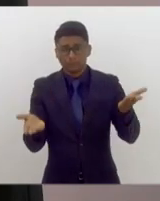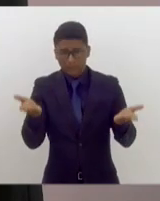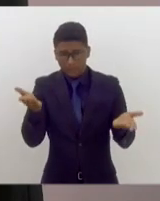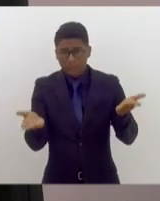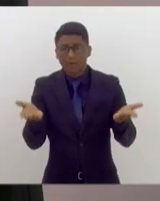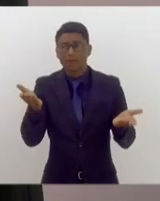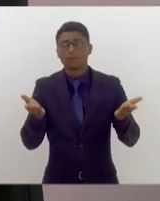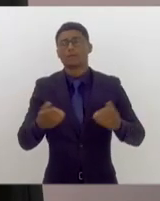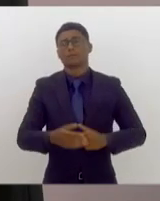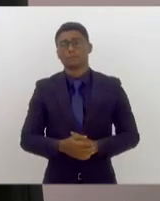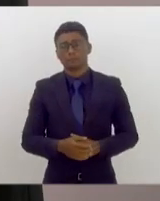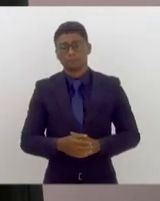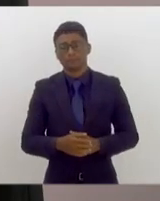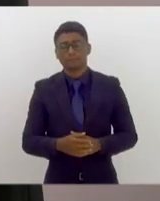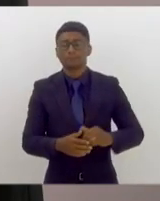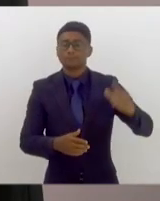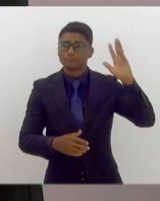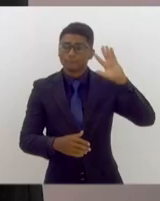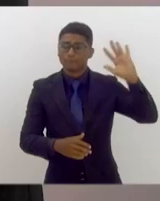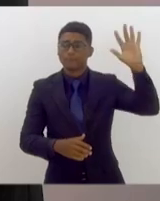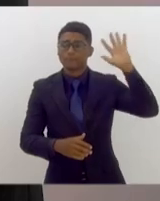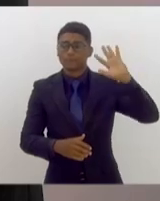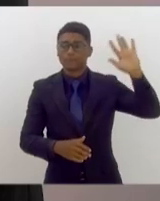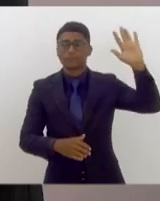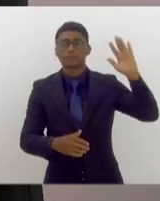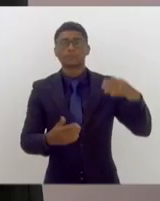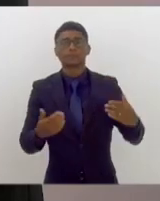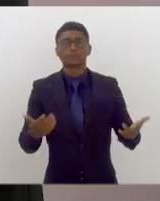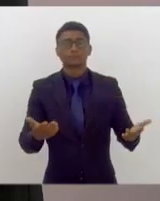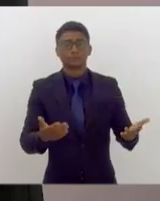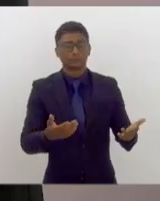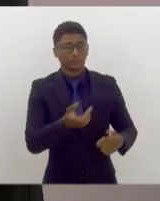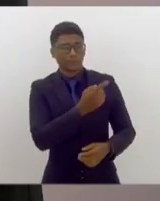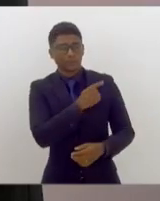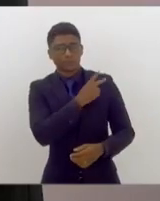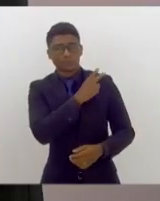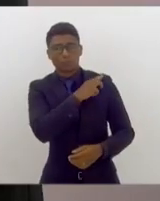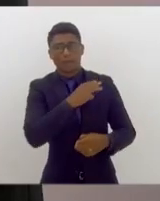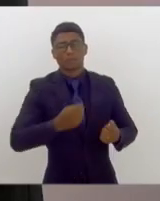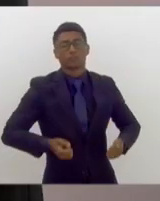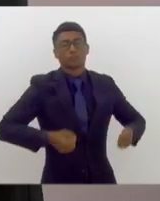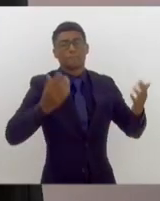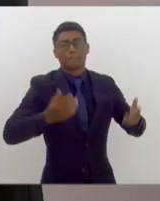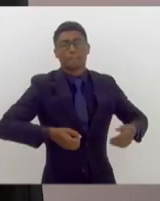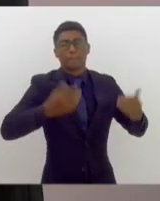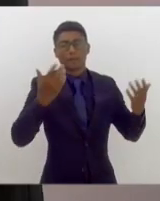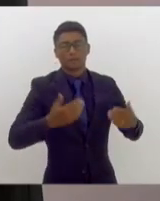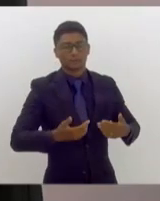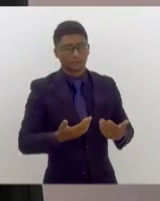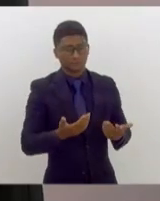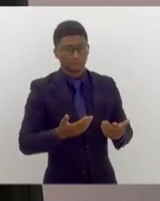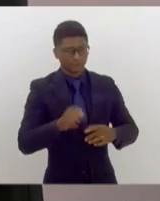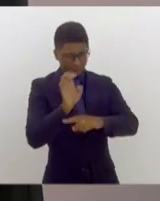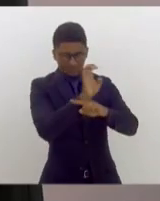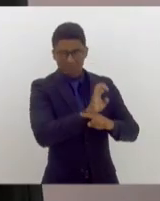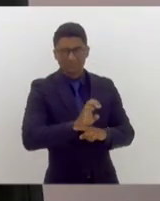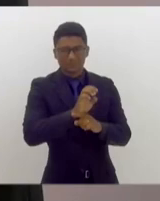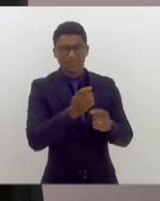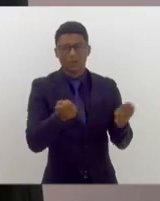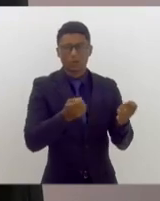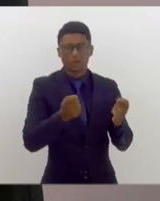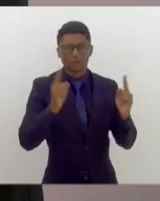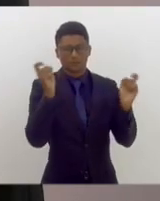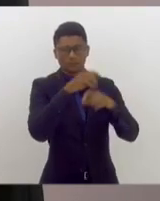alguma forma de federalizar parte do custeio das despesas do ensino médio nos Estados, sobretudo nos Estados que têm mais dificuldades econômicas. Enfim,